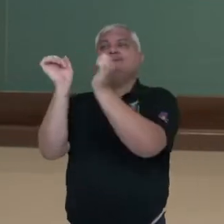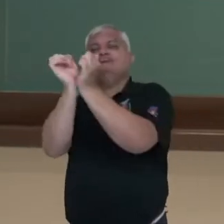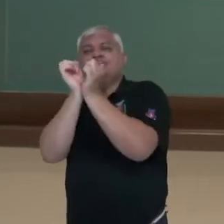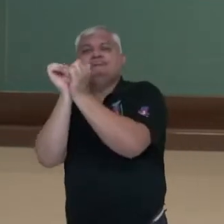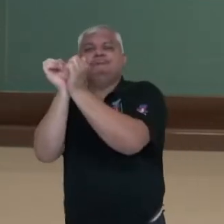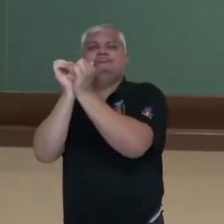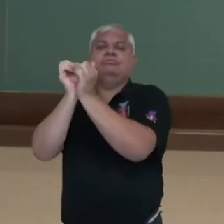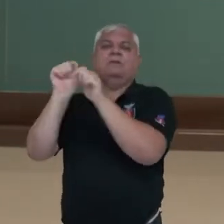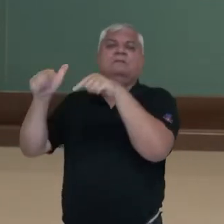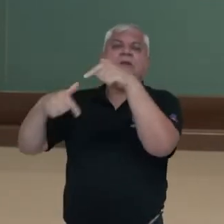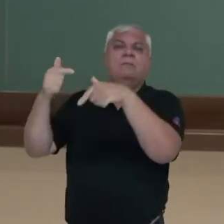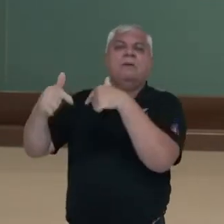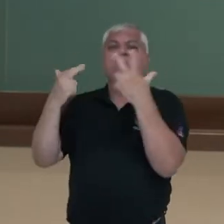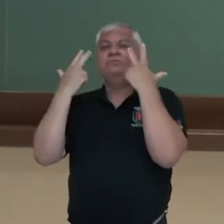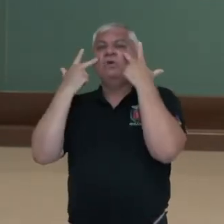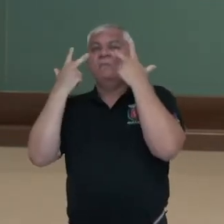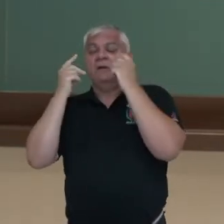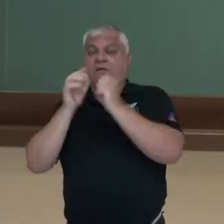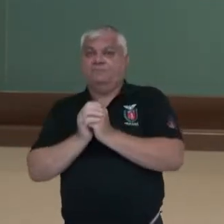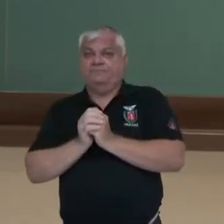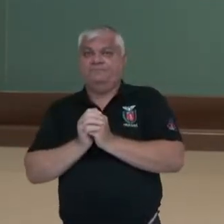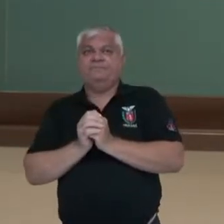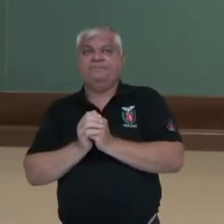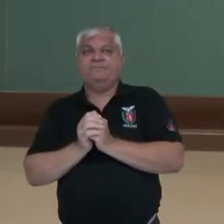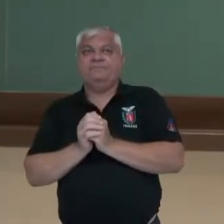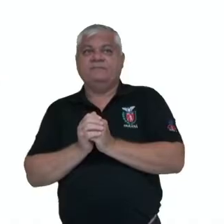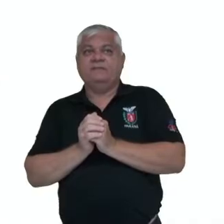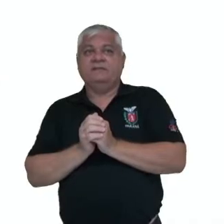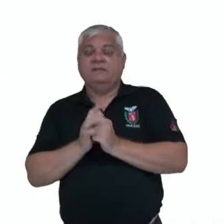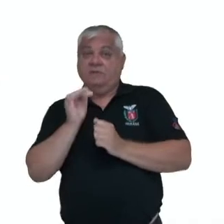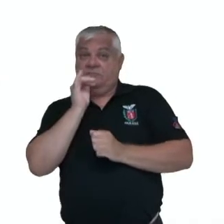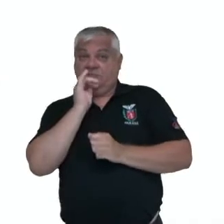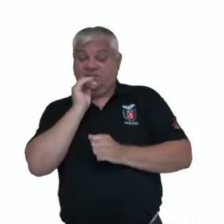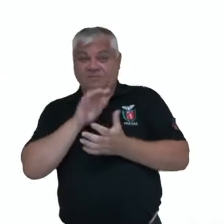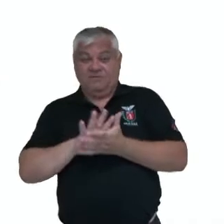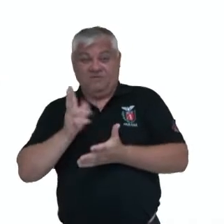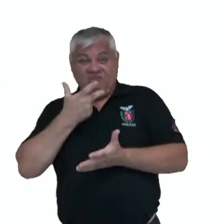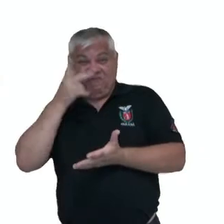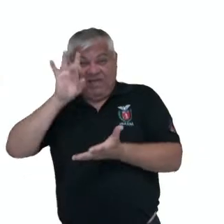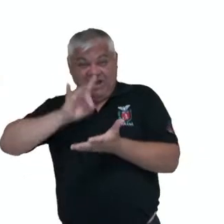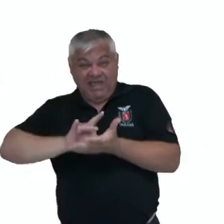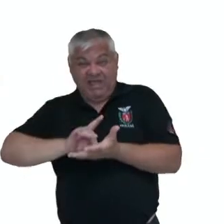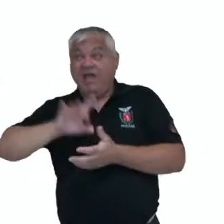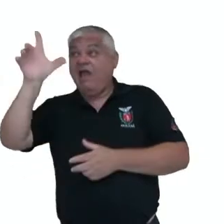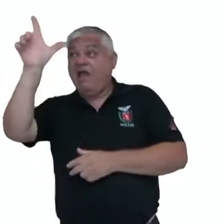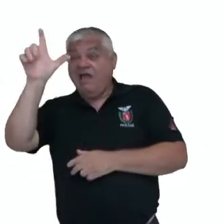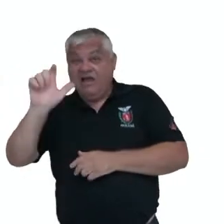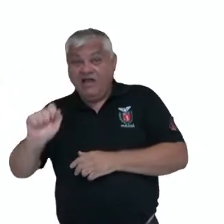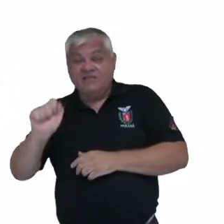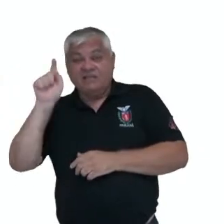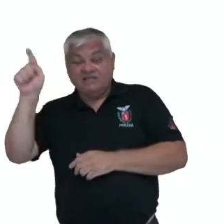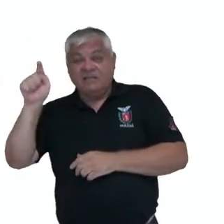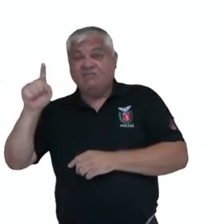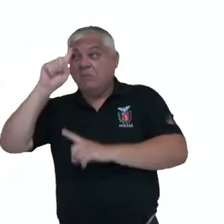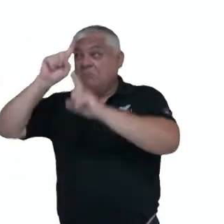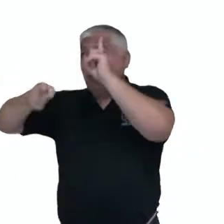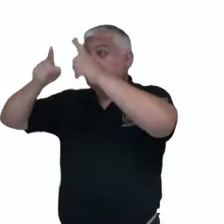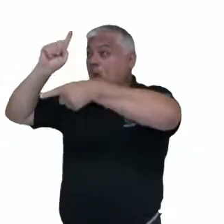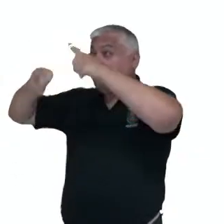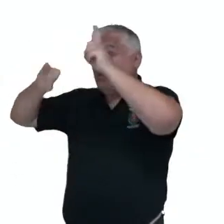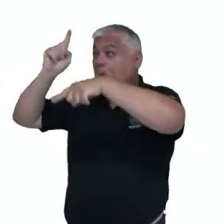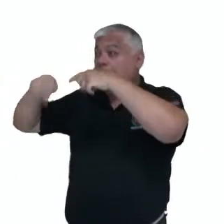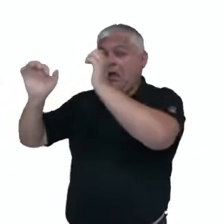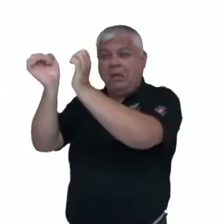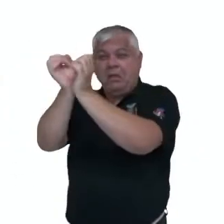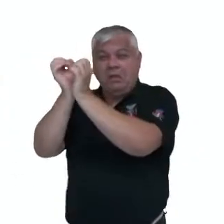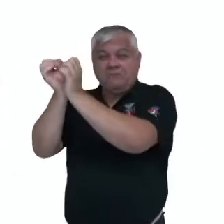colonial. Nada a ver com a África. Não é correto, então, também afirmar que os africanos escravizavam africanos, pois a identidade